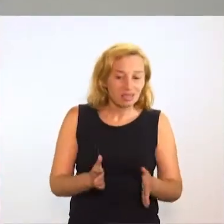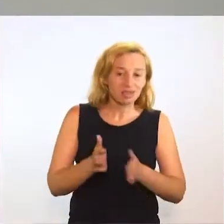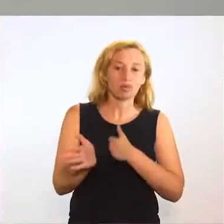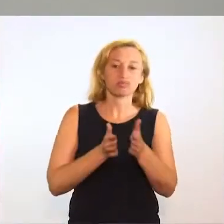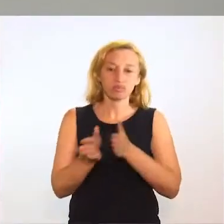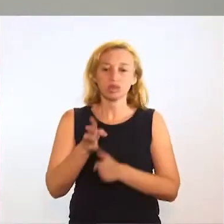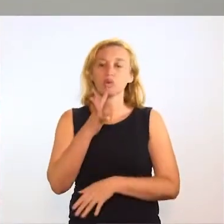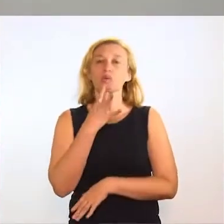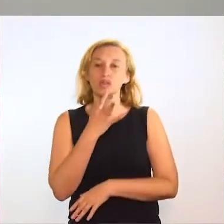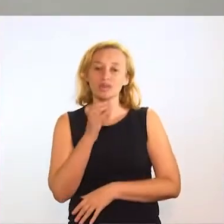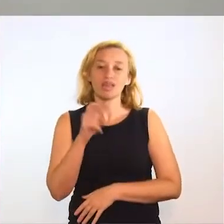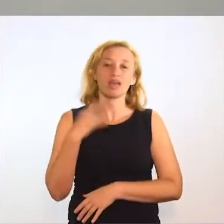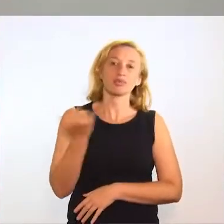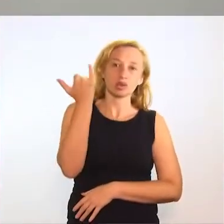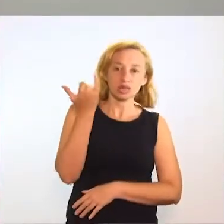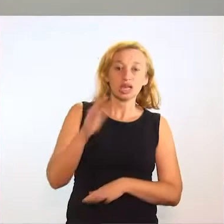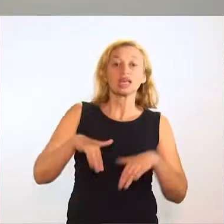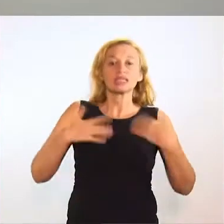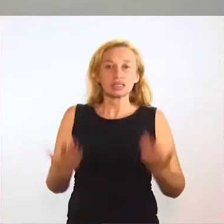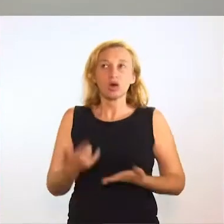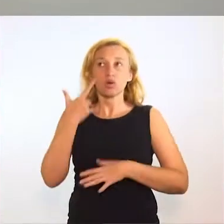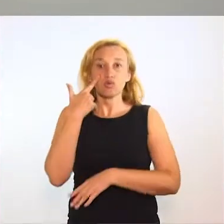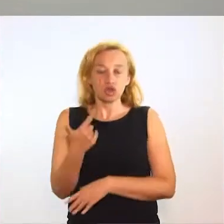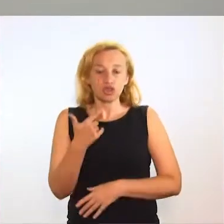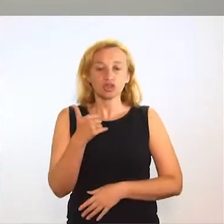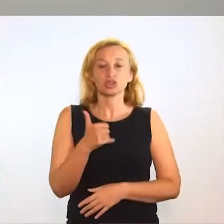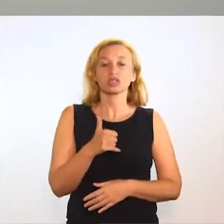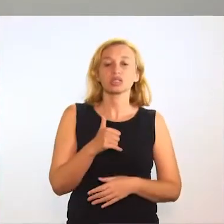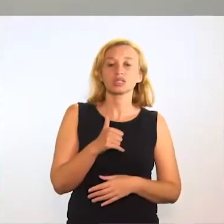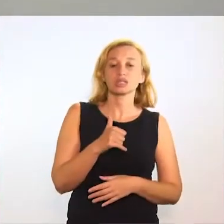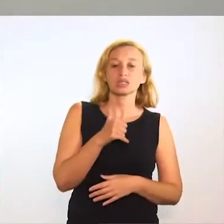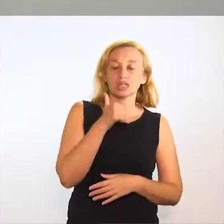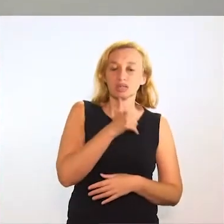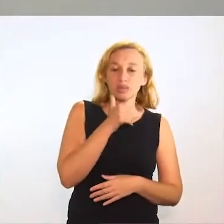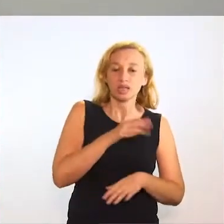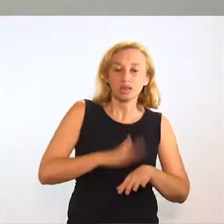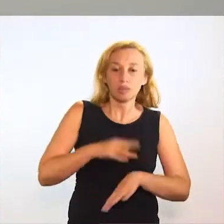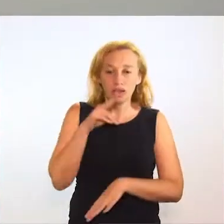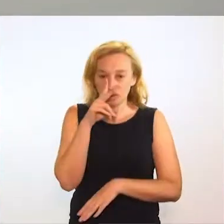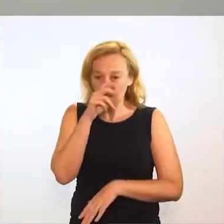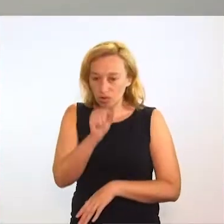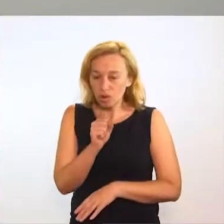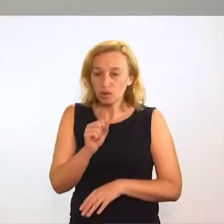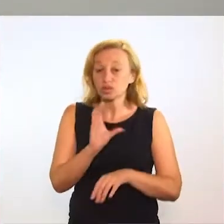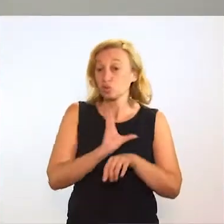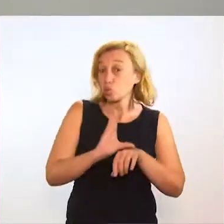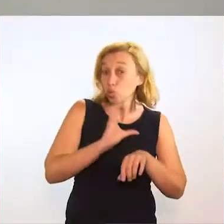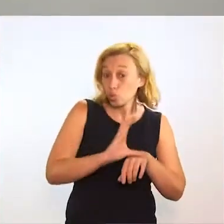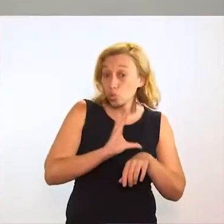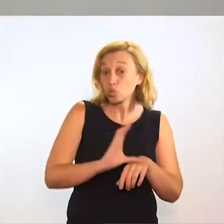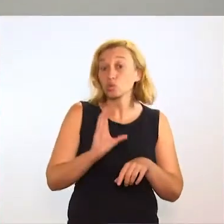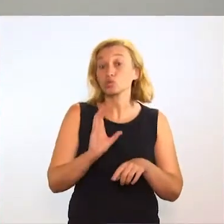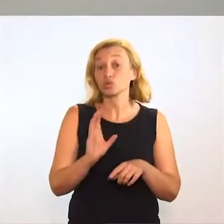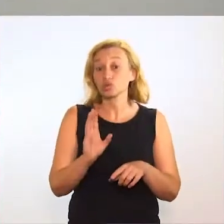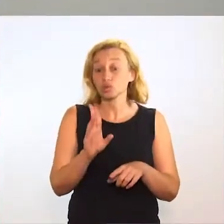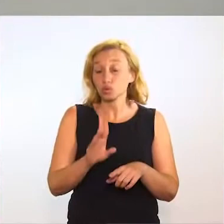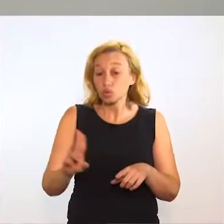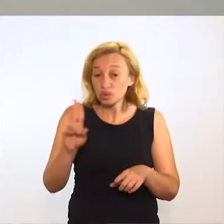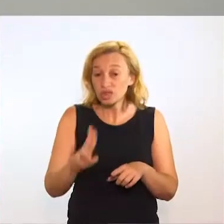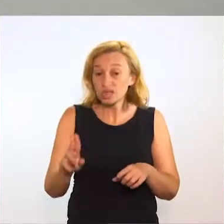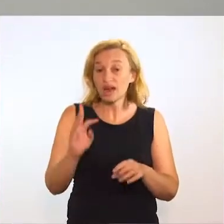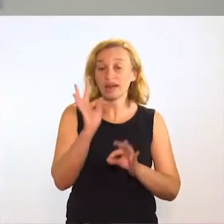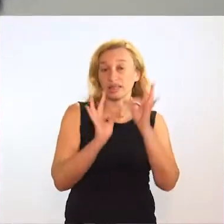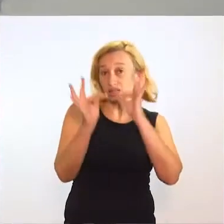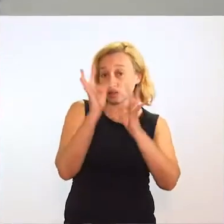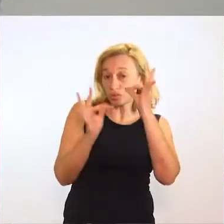acesso a conhecimento, que é muito importante. Então, eu vejo que elas estão mais nutridas. Então, desde fazer um curso, daí as